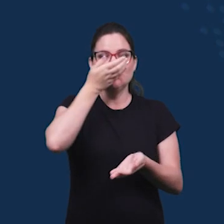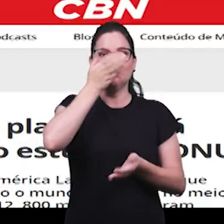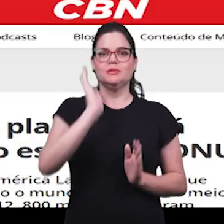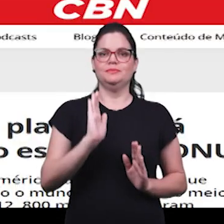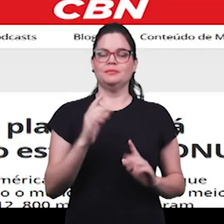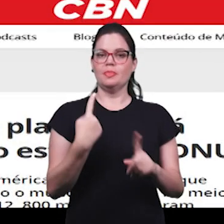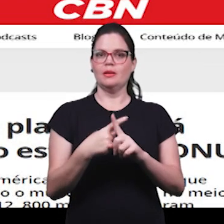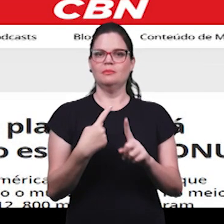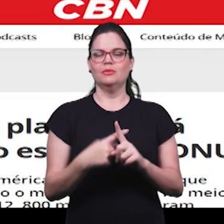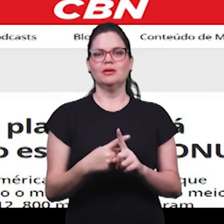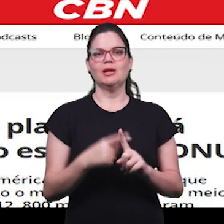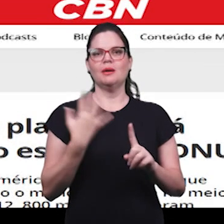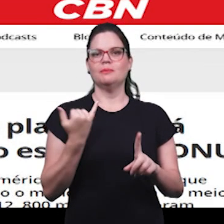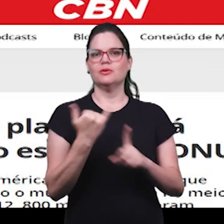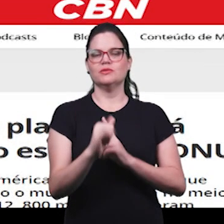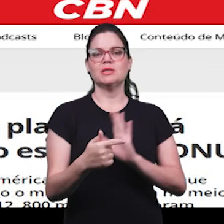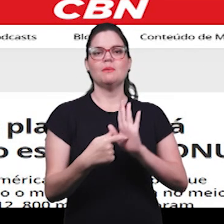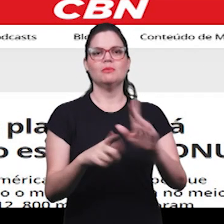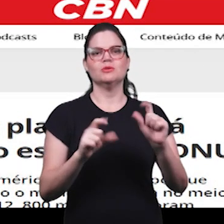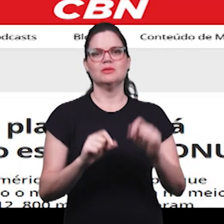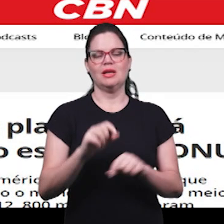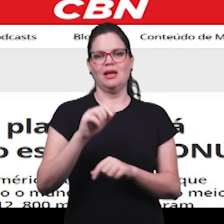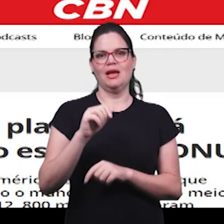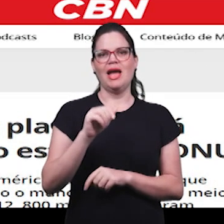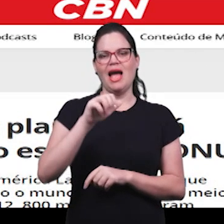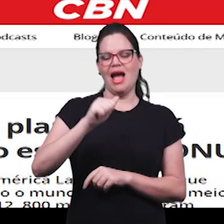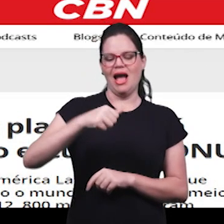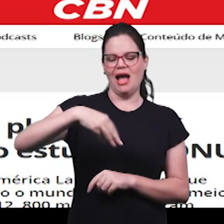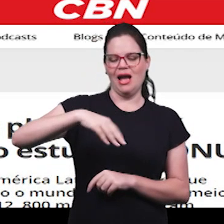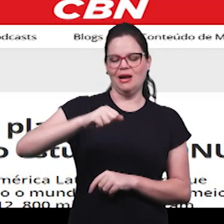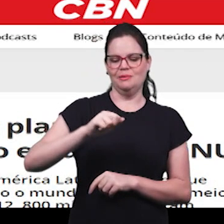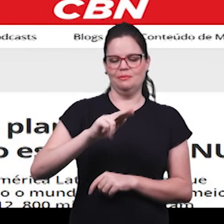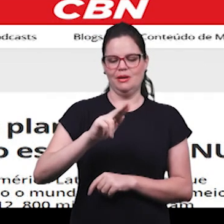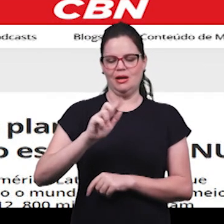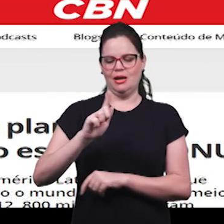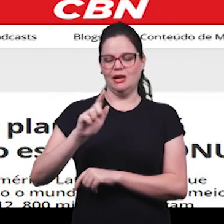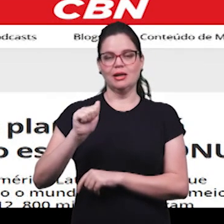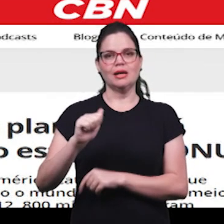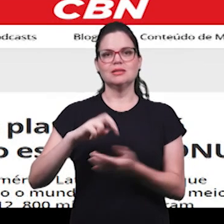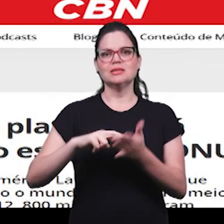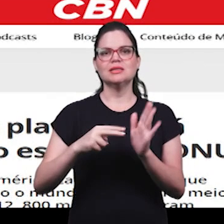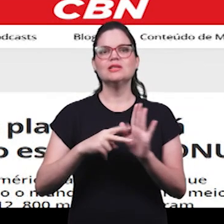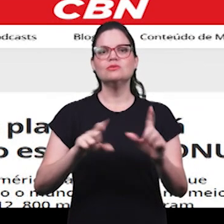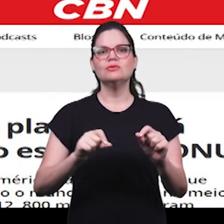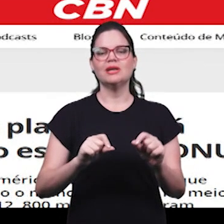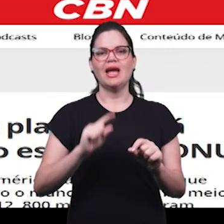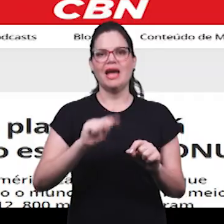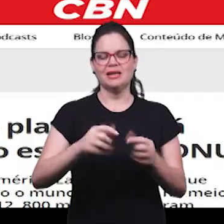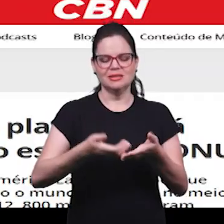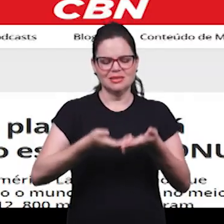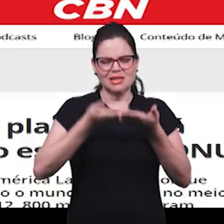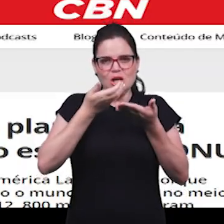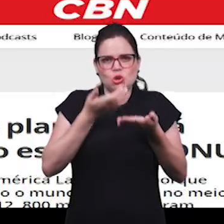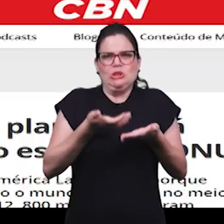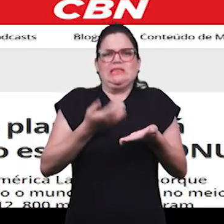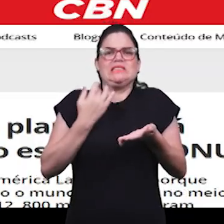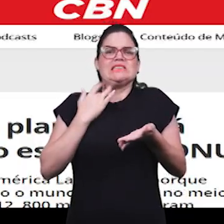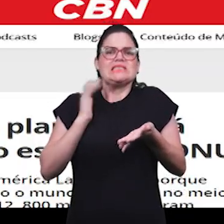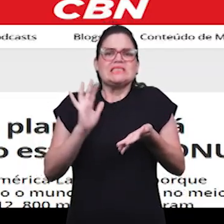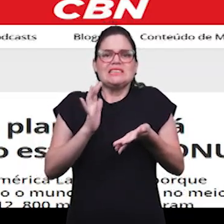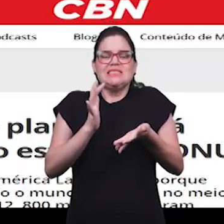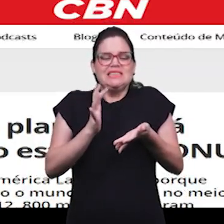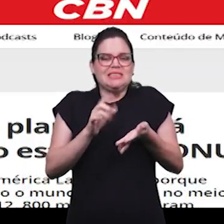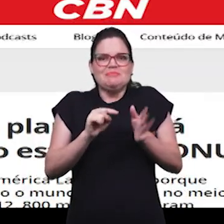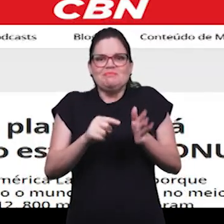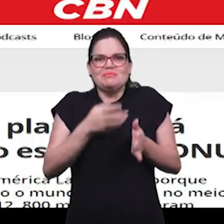amargas. Água amarga é sinônimo de água contaminada, né? Porque a água ela não deveria